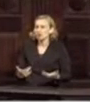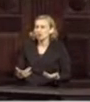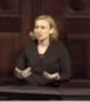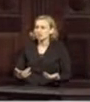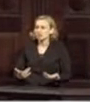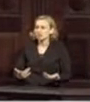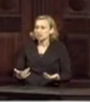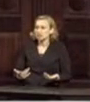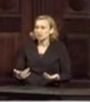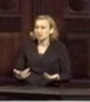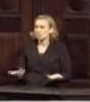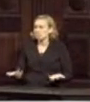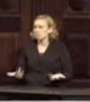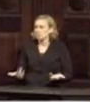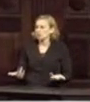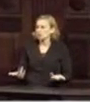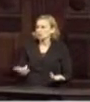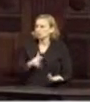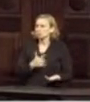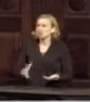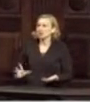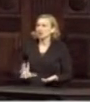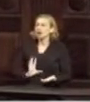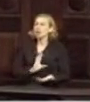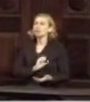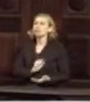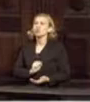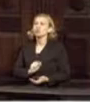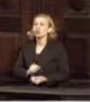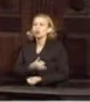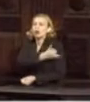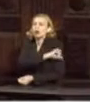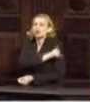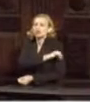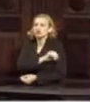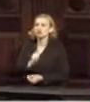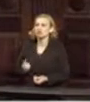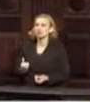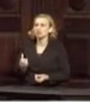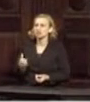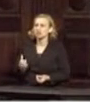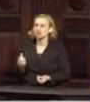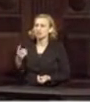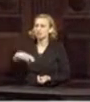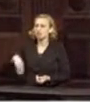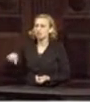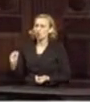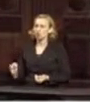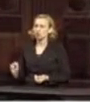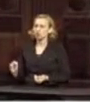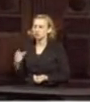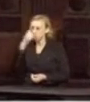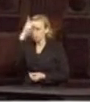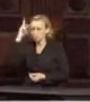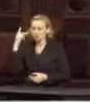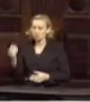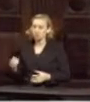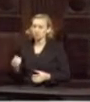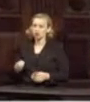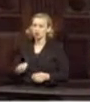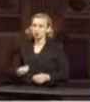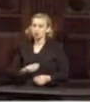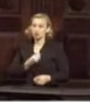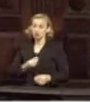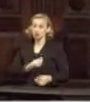uma unidade da federação altiva, com 16 milhões de habitantes, que recolhe para o governo federal